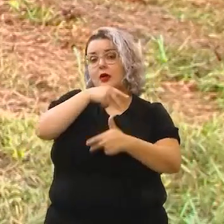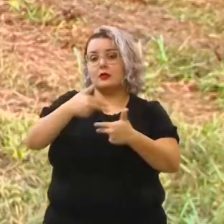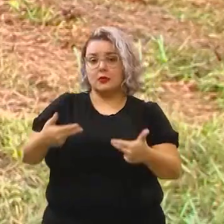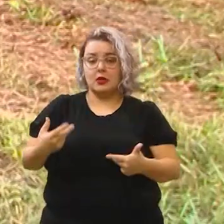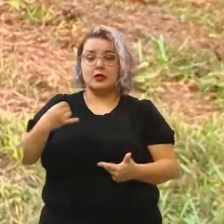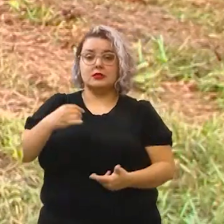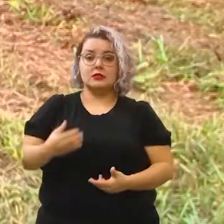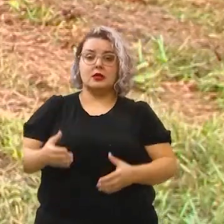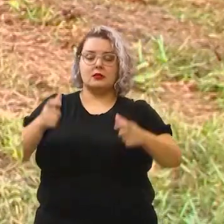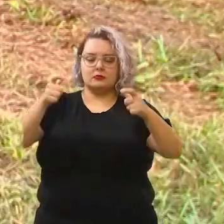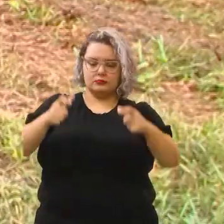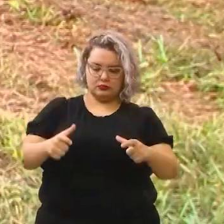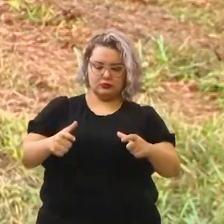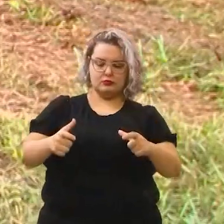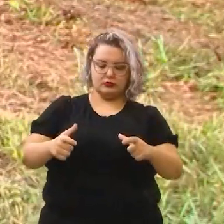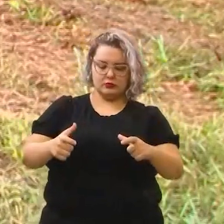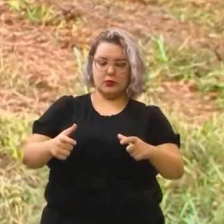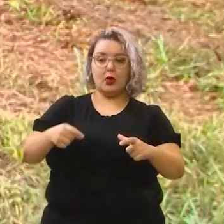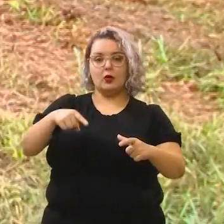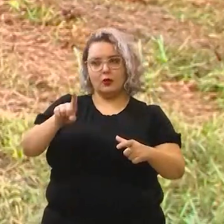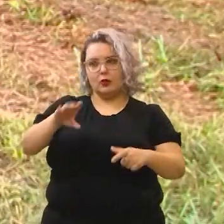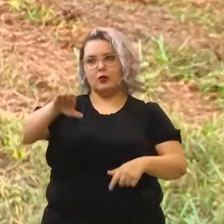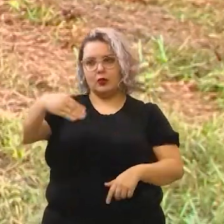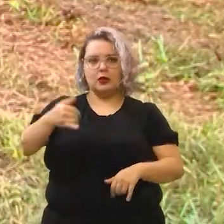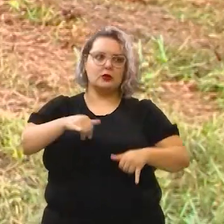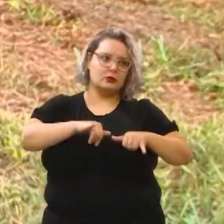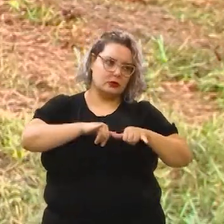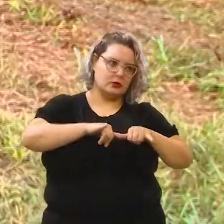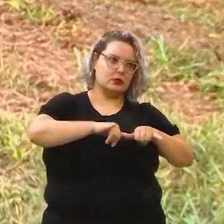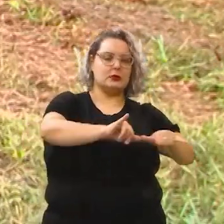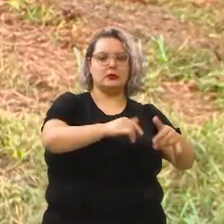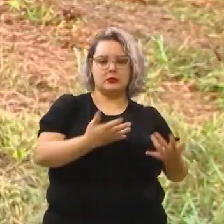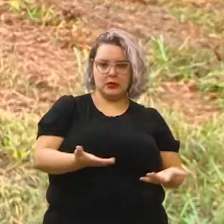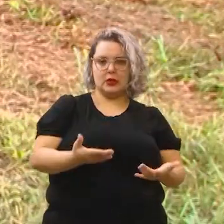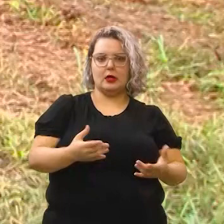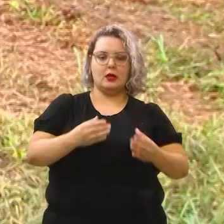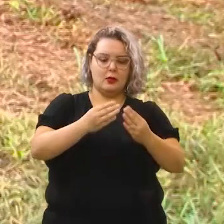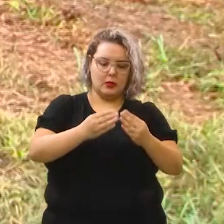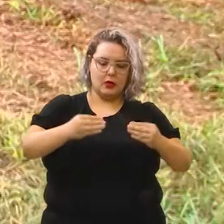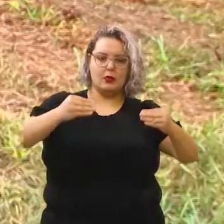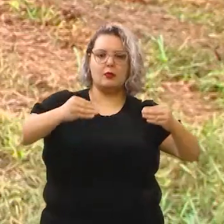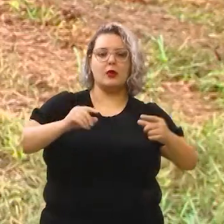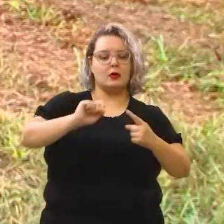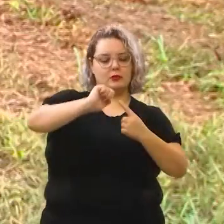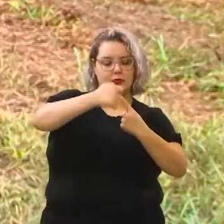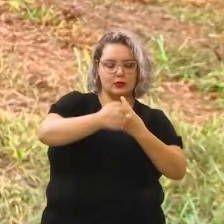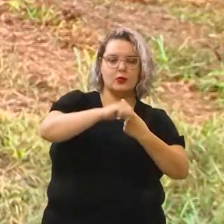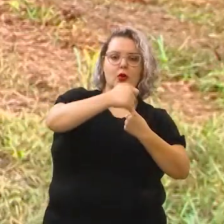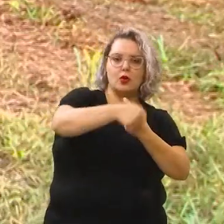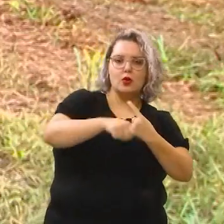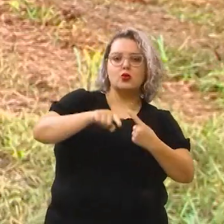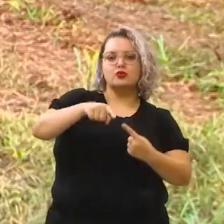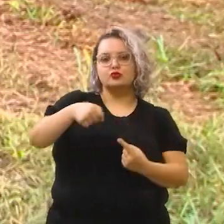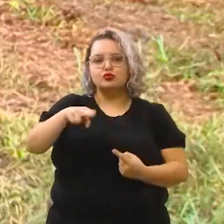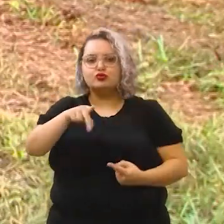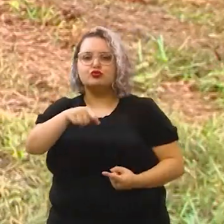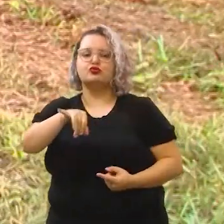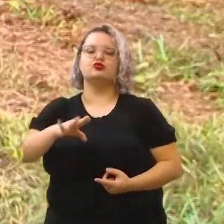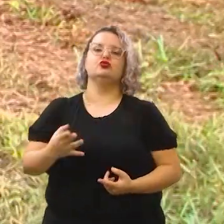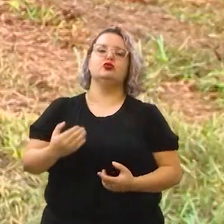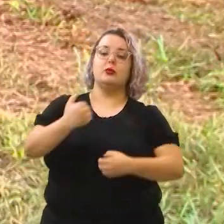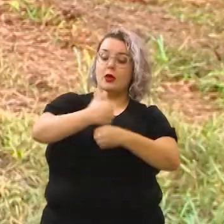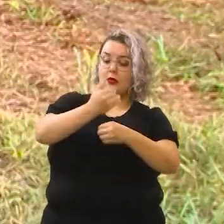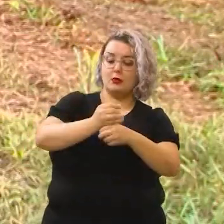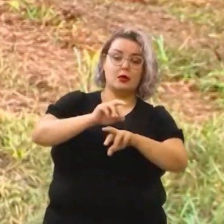se a gente olha para o nosso prato hoje, lá quando você vai no mercado e pega lá uma abobrinha, uma banana, um chuchu, né,